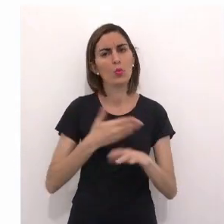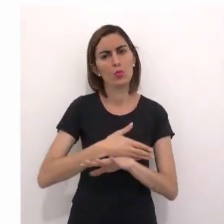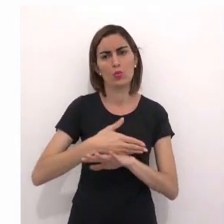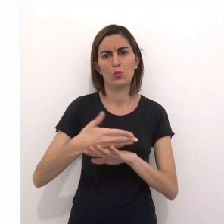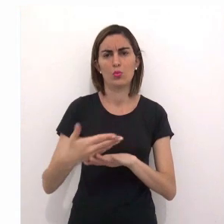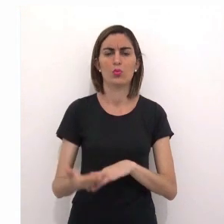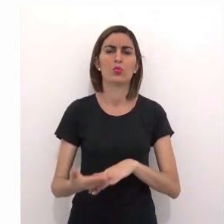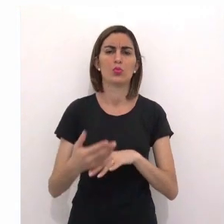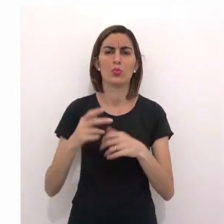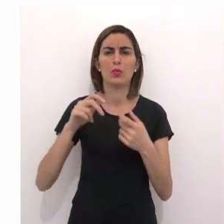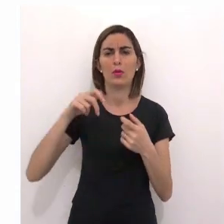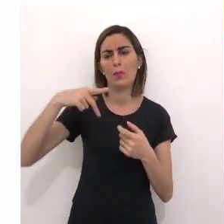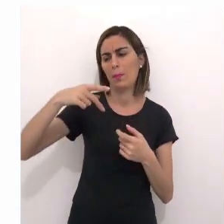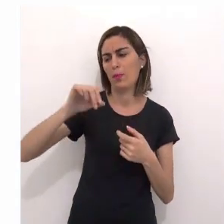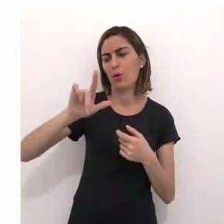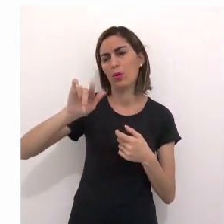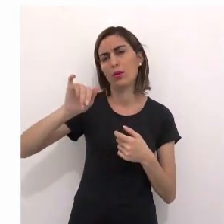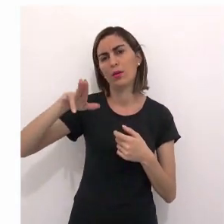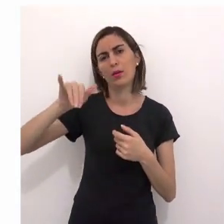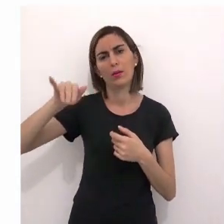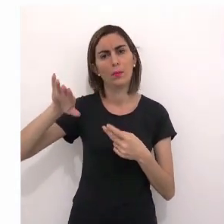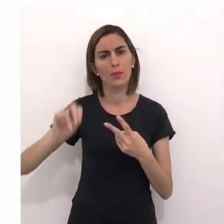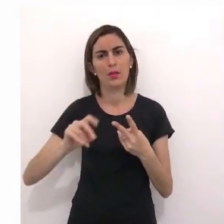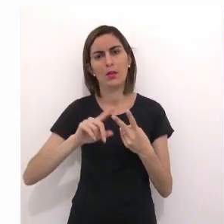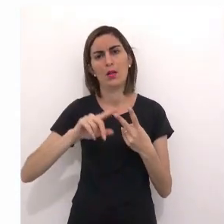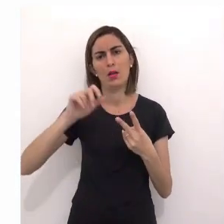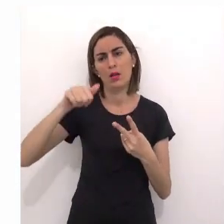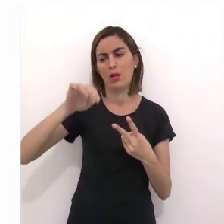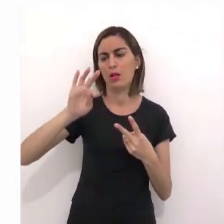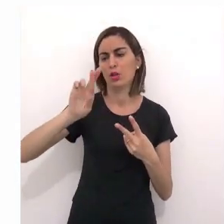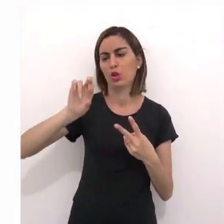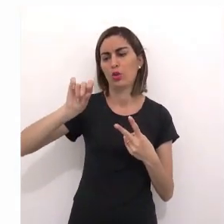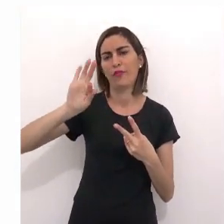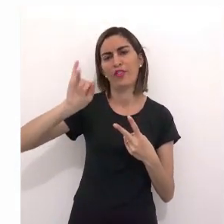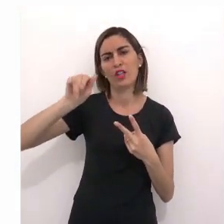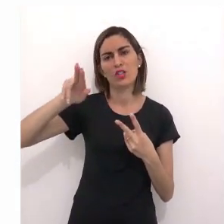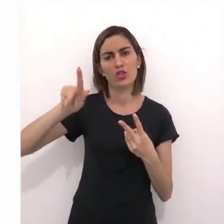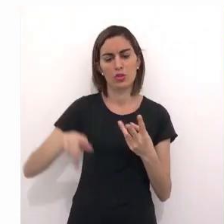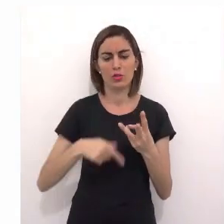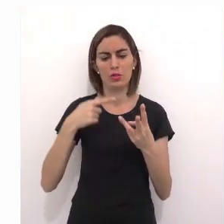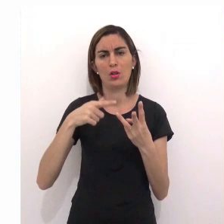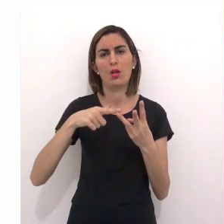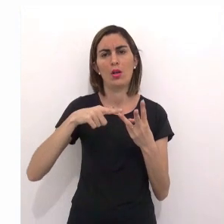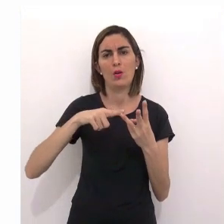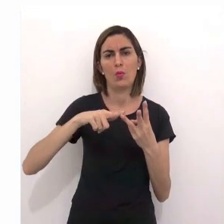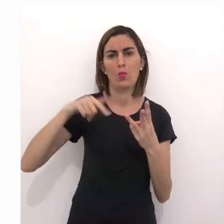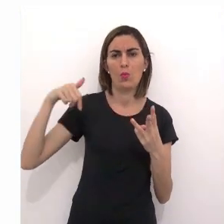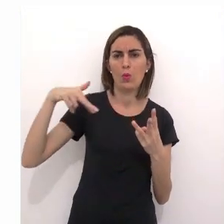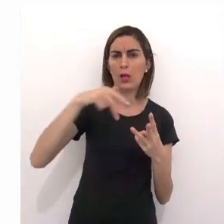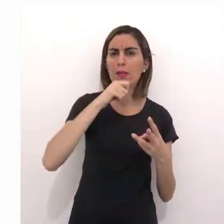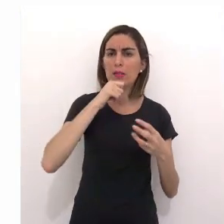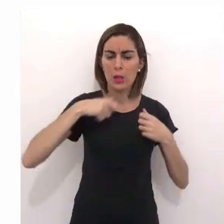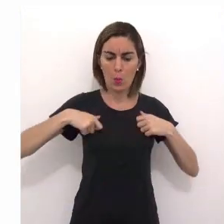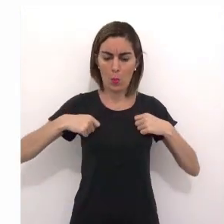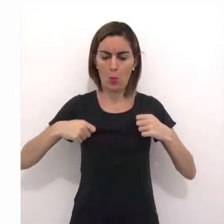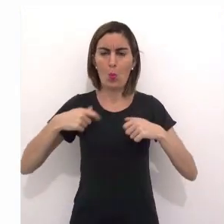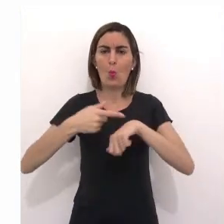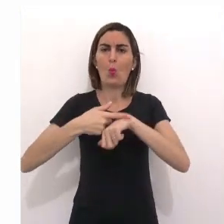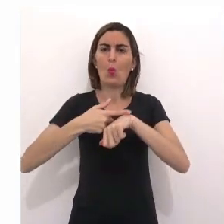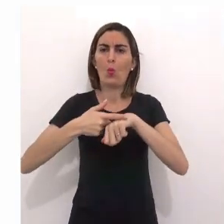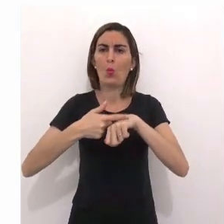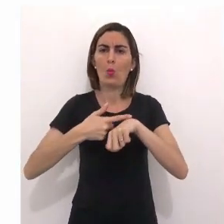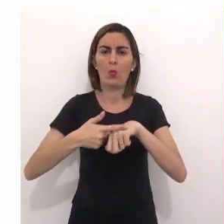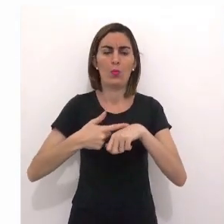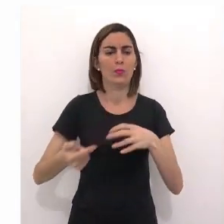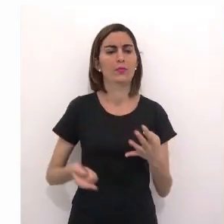costumes como a poligamia, a antrofagia, o andar sem roupas,